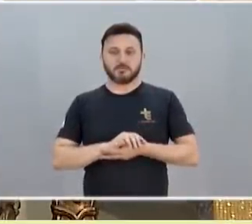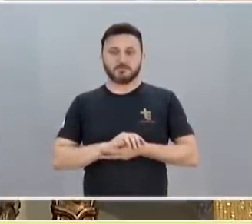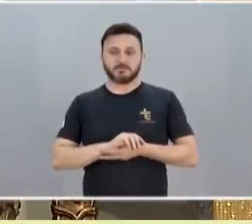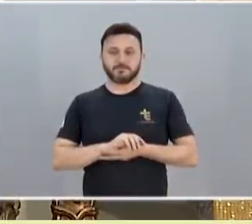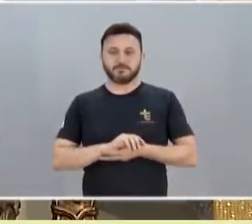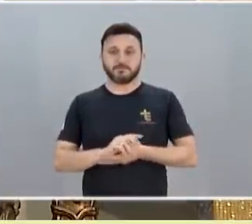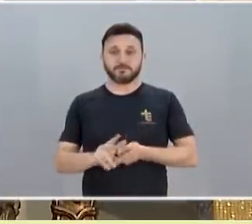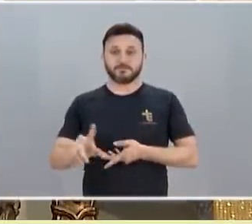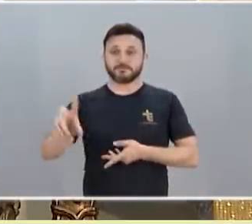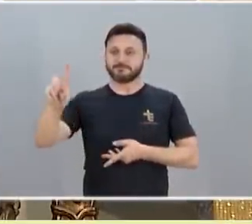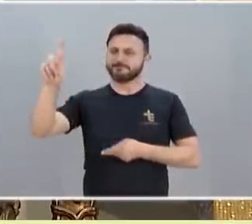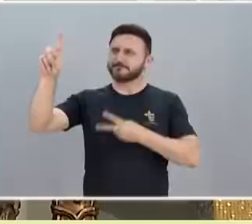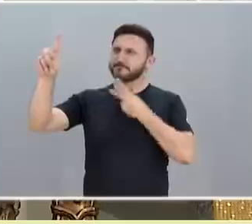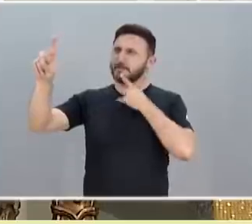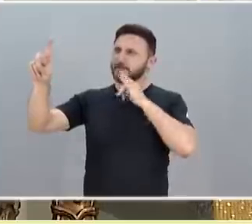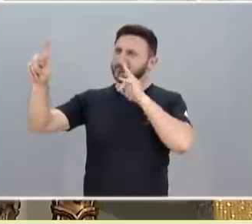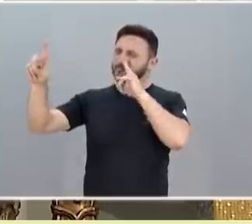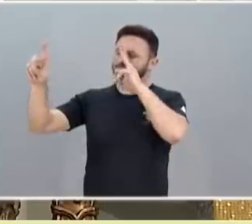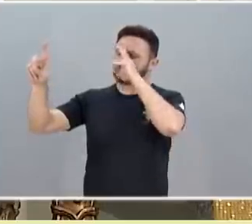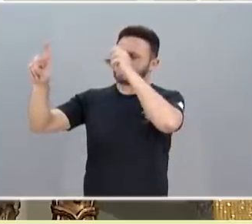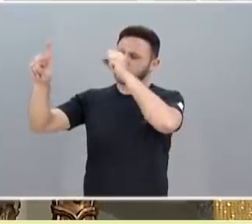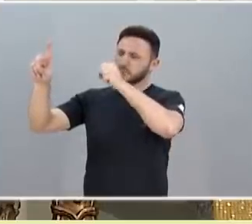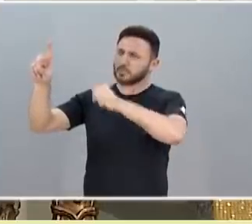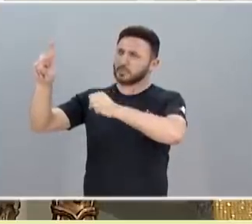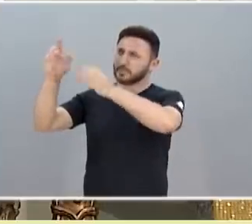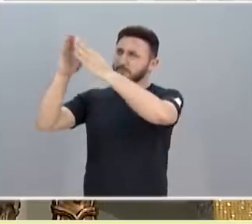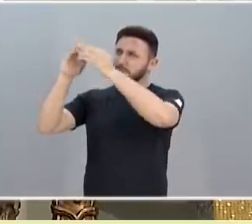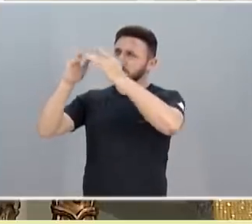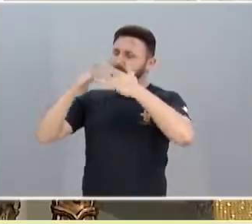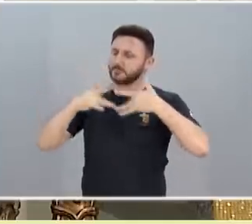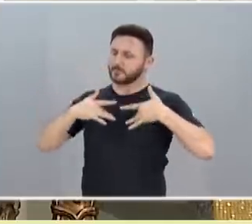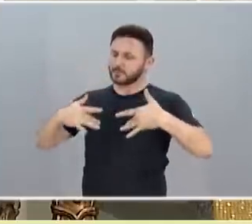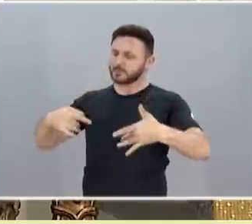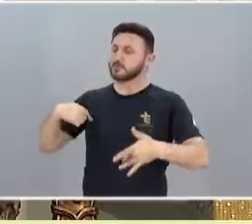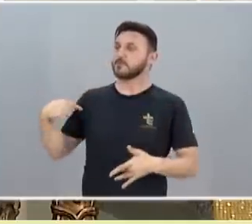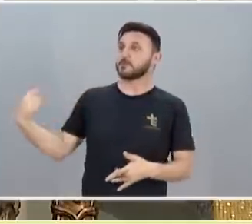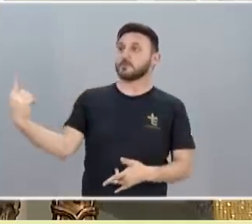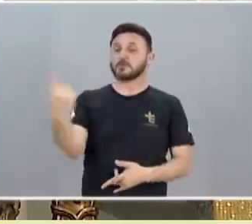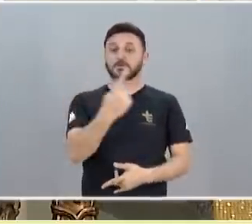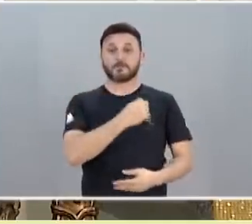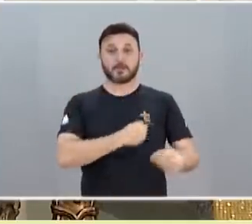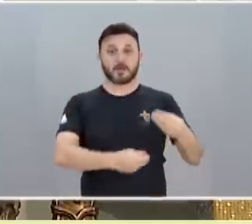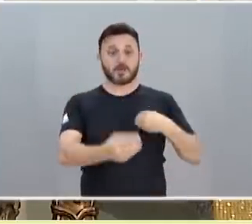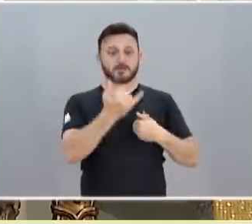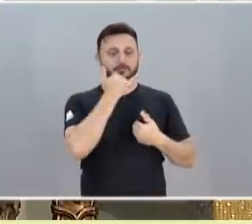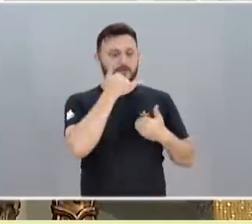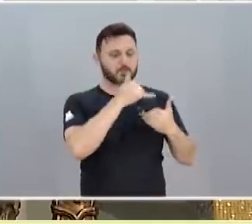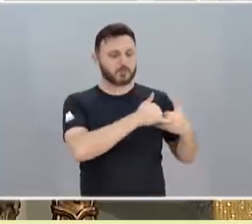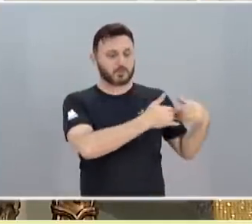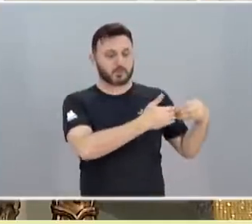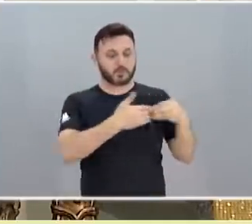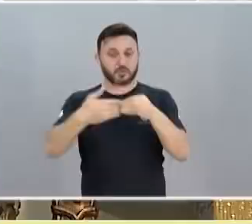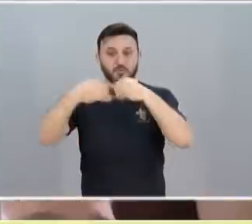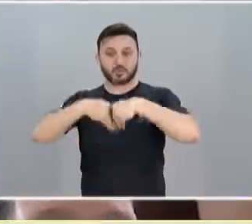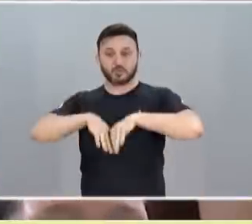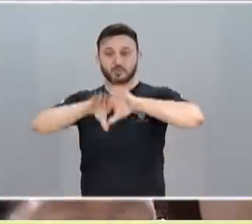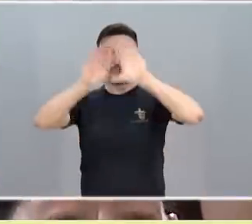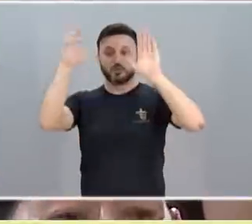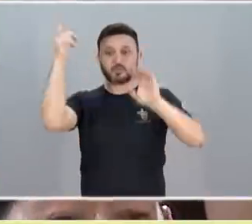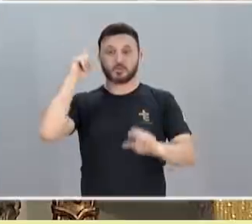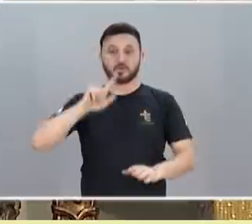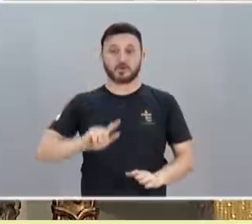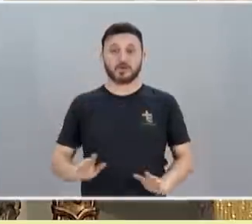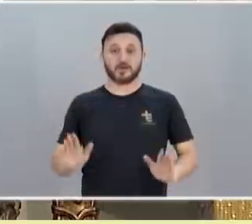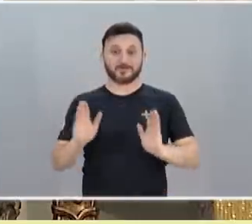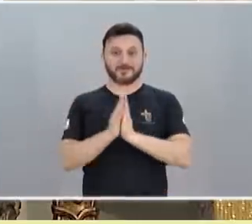amor. Deus Todo-Poderoso, tenha compaixão de nós, perdoe os nossos pecados e nos conduz à vida eterna.